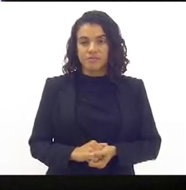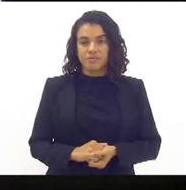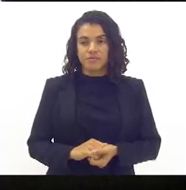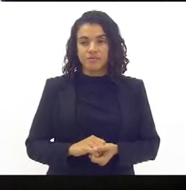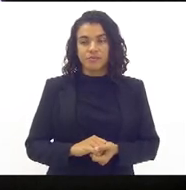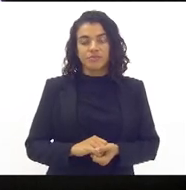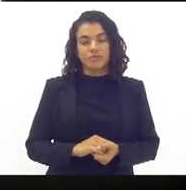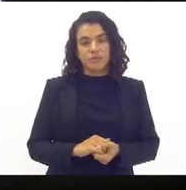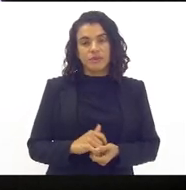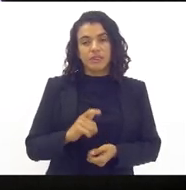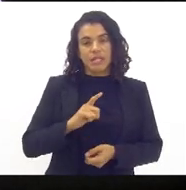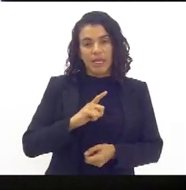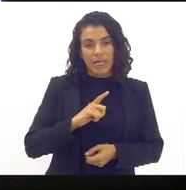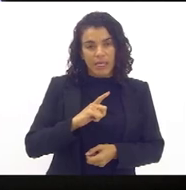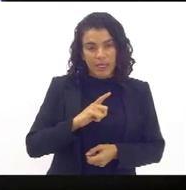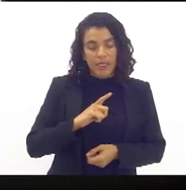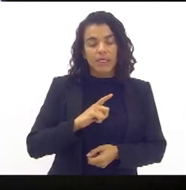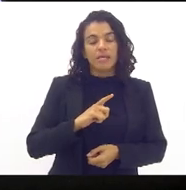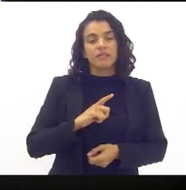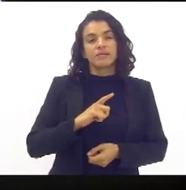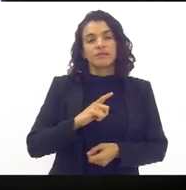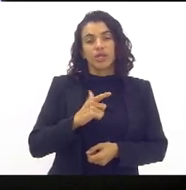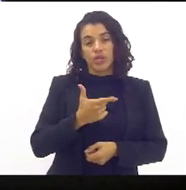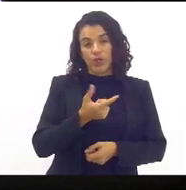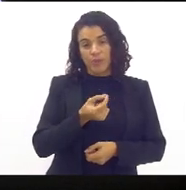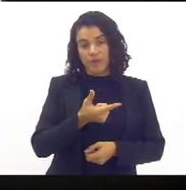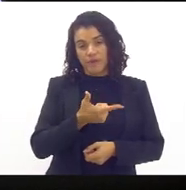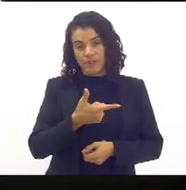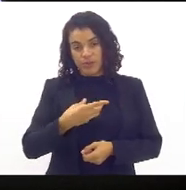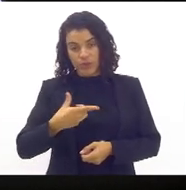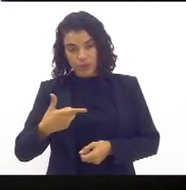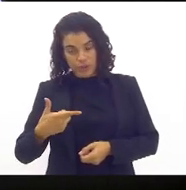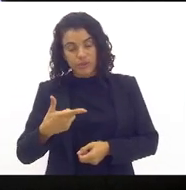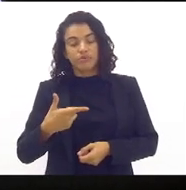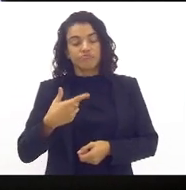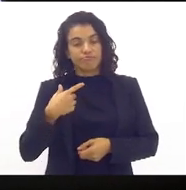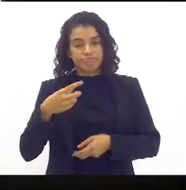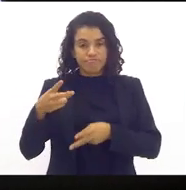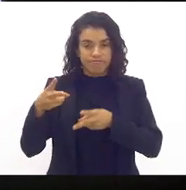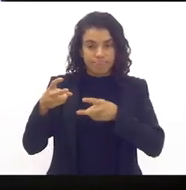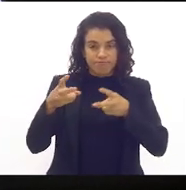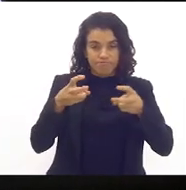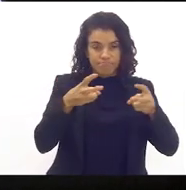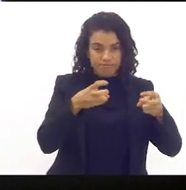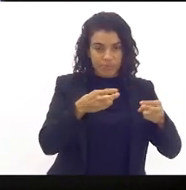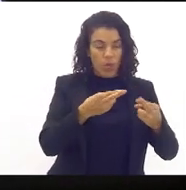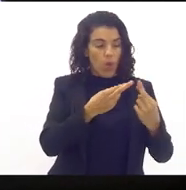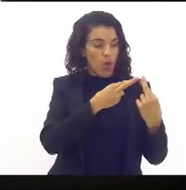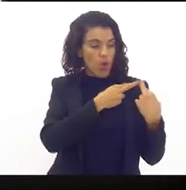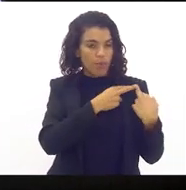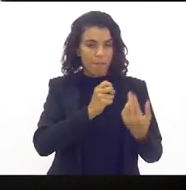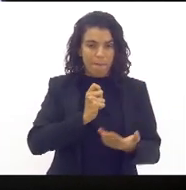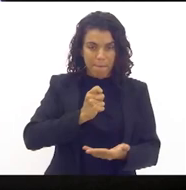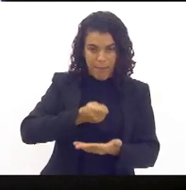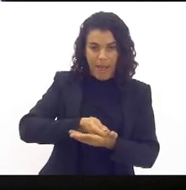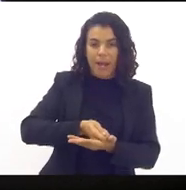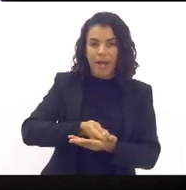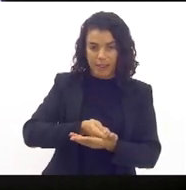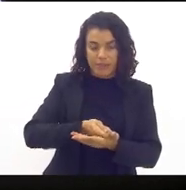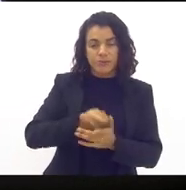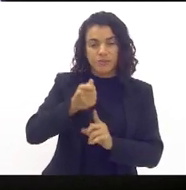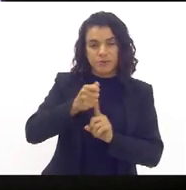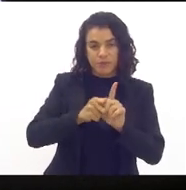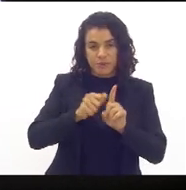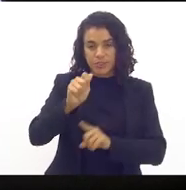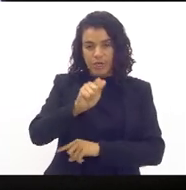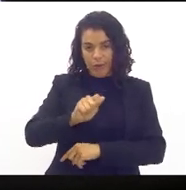Tivemos, ainda existiam aqui em 2022, a gente já observa algumas obrigações pagas, foram pagas ainda em agosto,